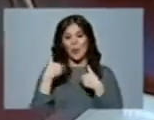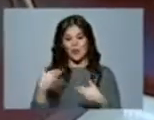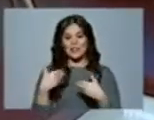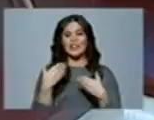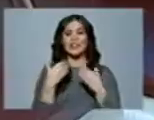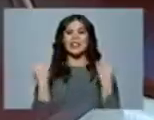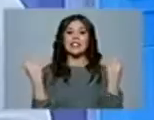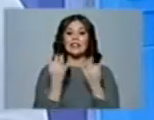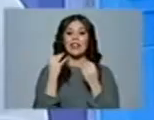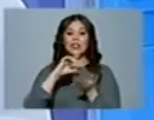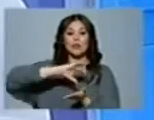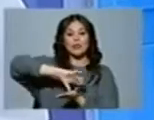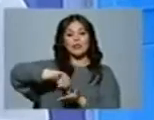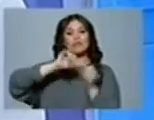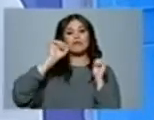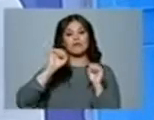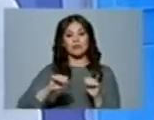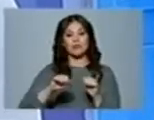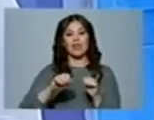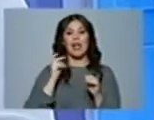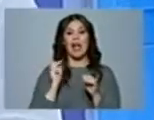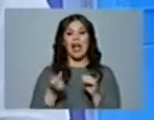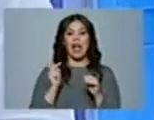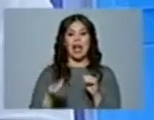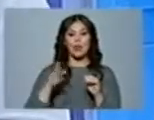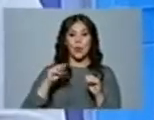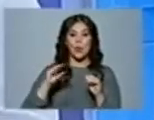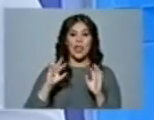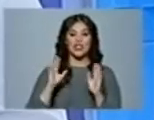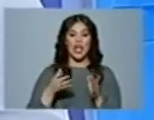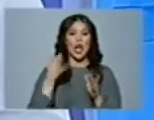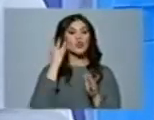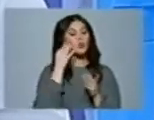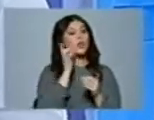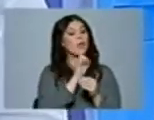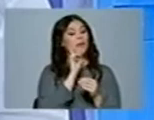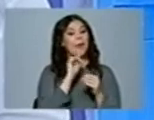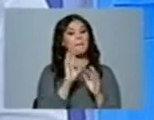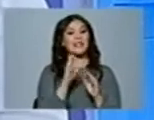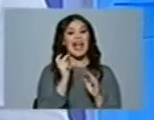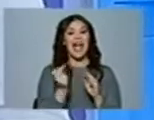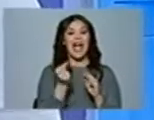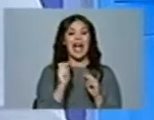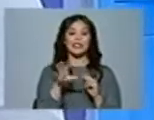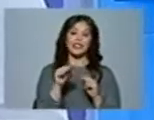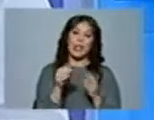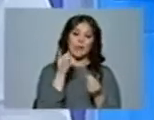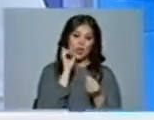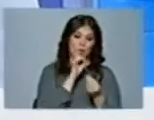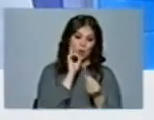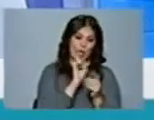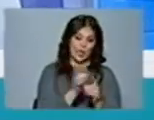facto, este é um projeto que entra no décimo ano. É um número redondo, sem dúvida nenhuma. Mas é um número importante também, não é? É um